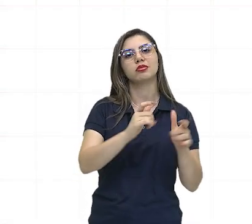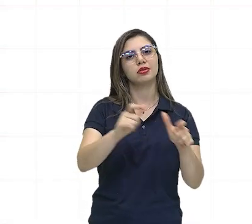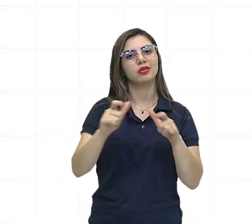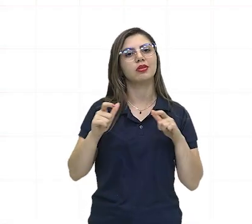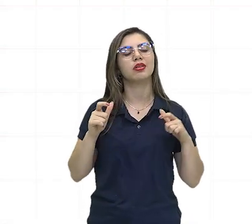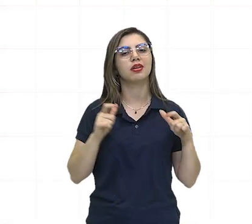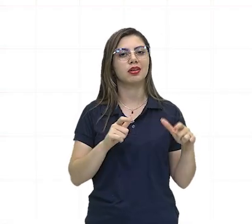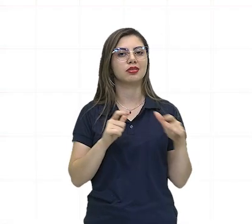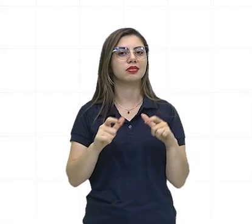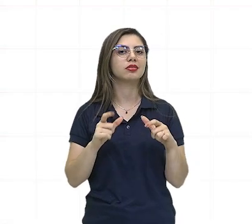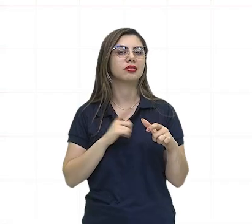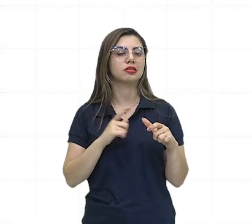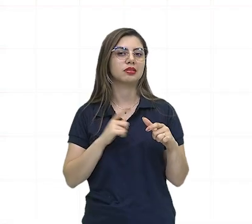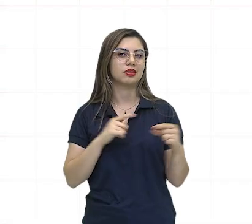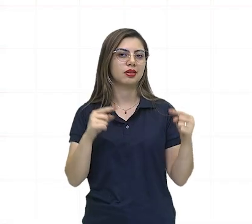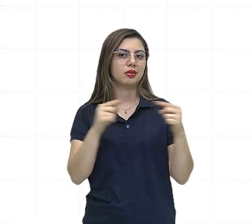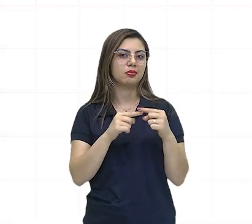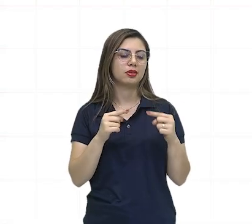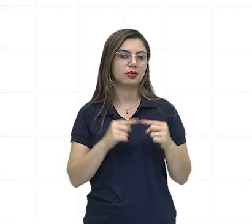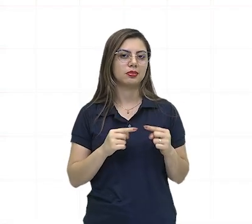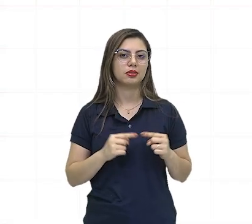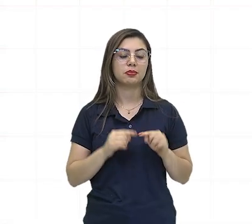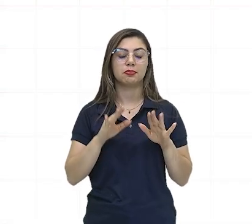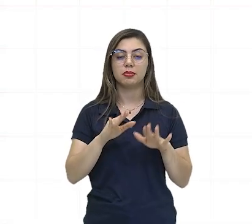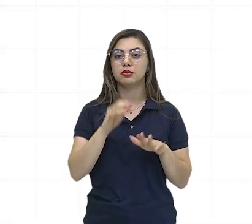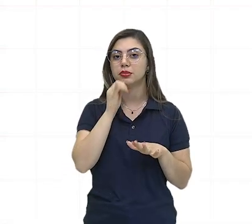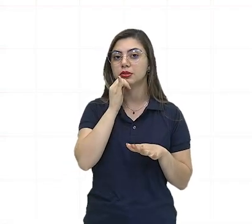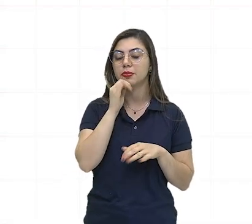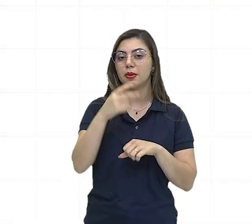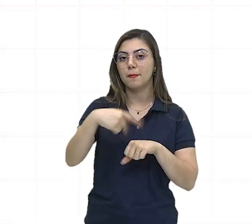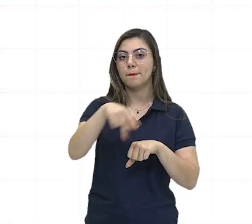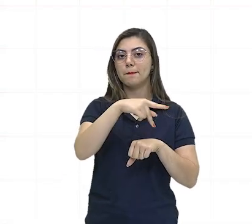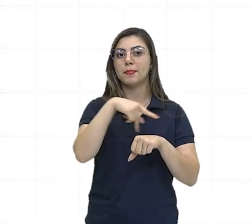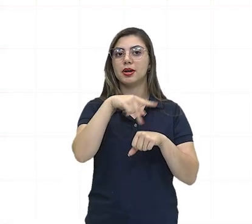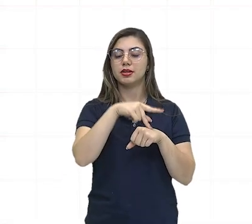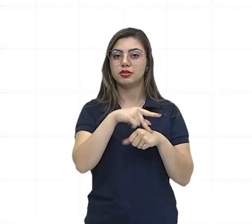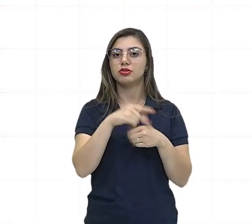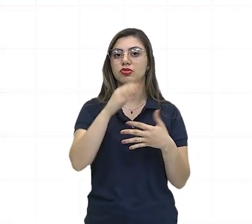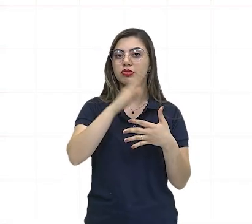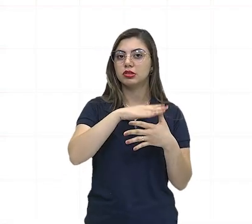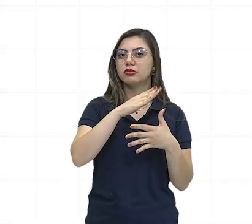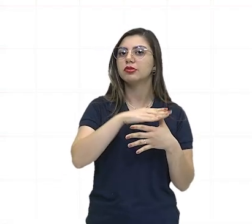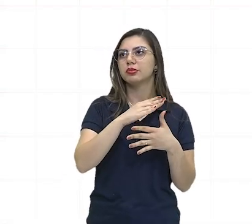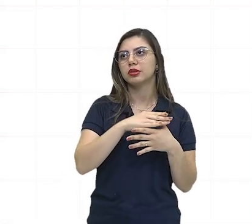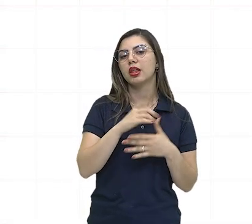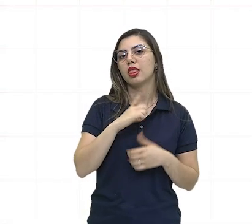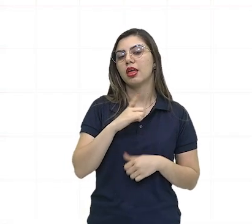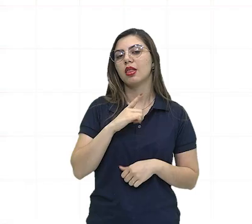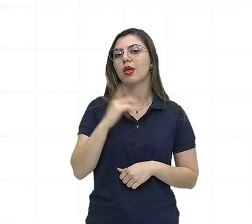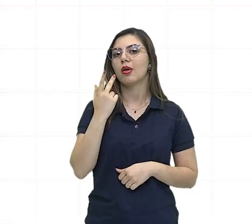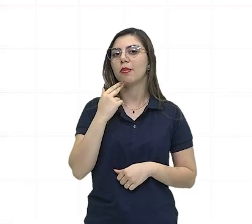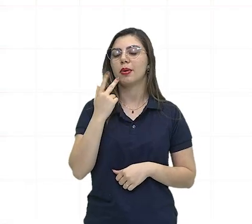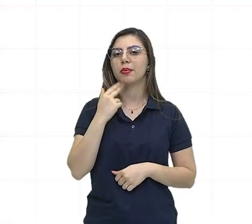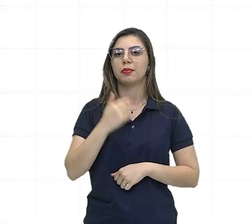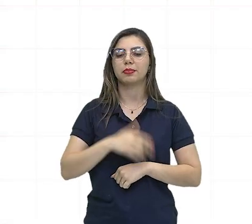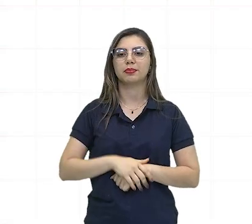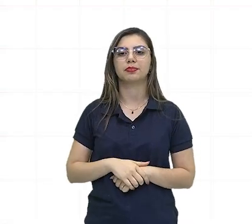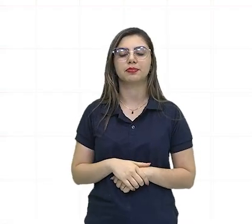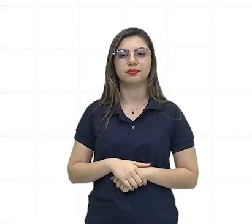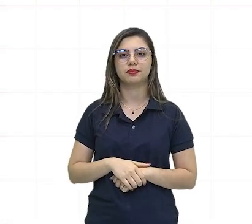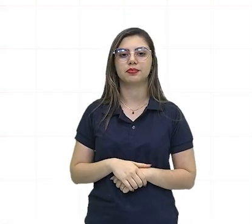sistema agrícola. Mas nos países desenvolvidos, ele é mais comum. Bem,